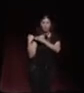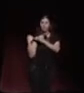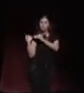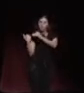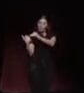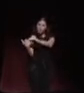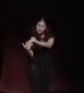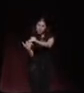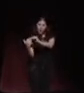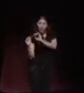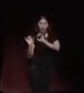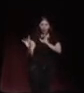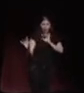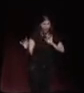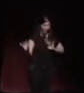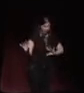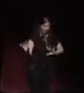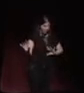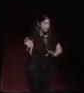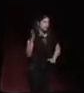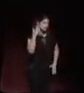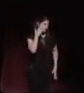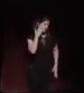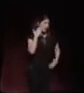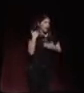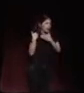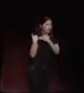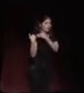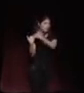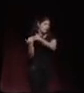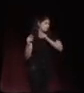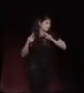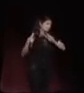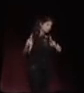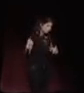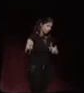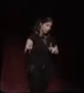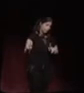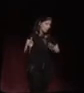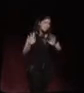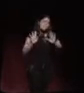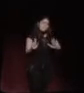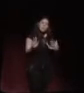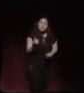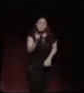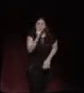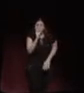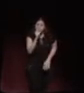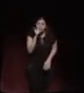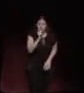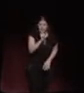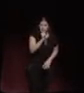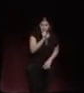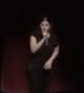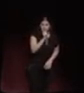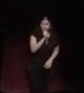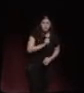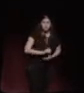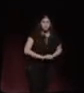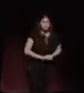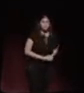de um no papel do outro, porque nós temos papéis diferentes das famílias, mas que realmente os pais também têm